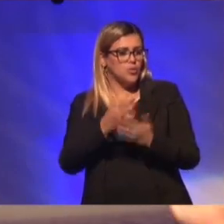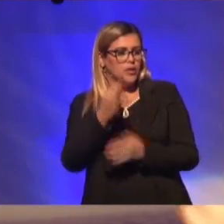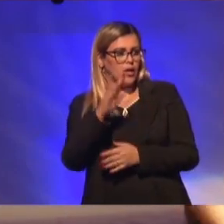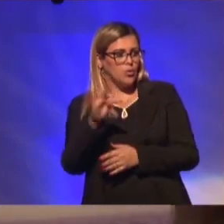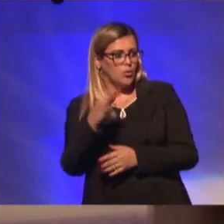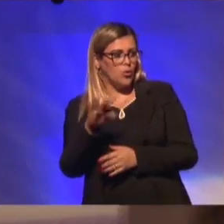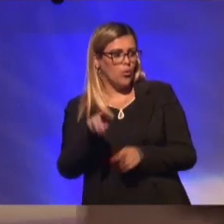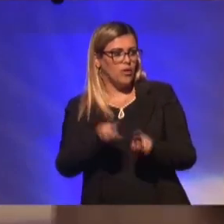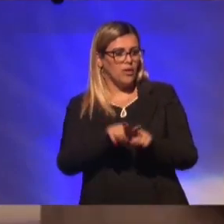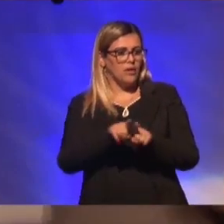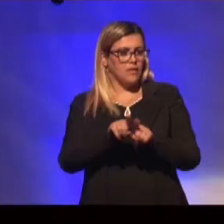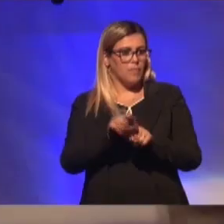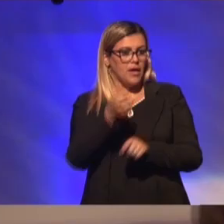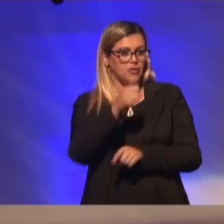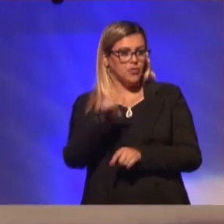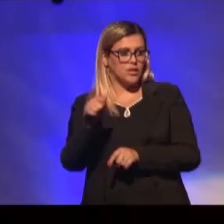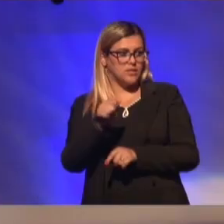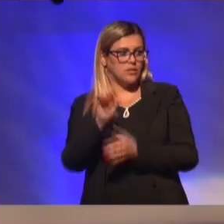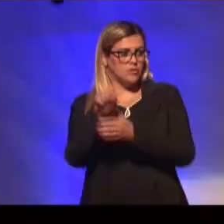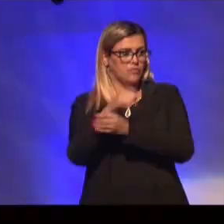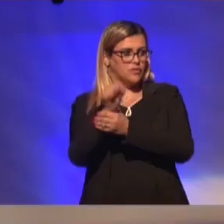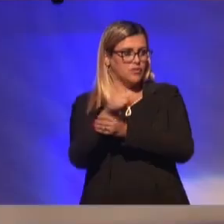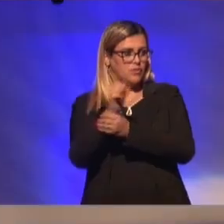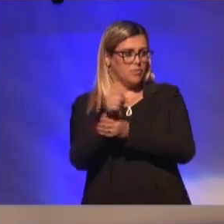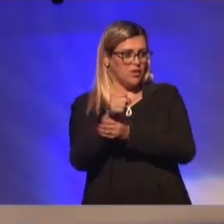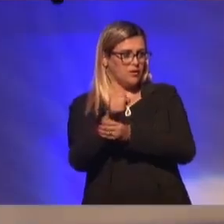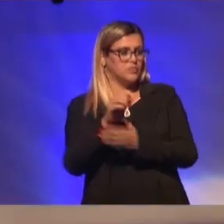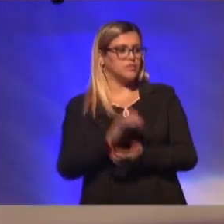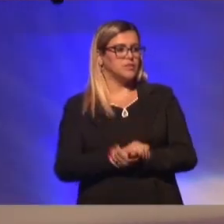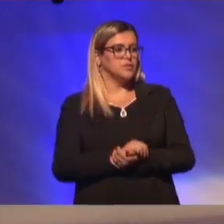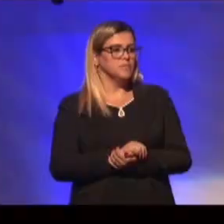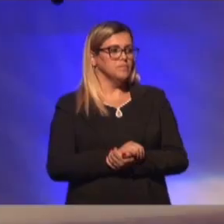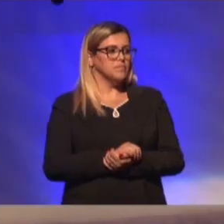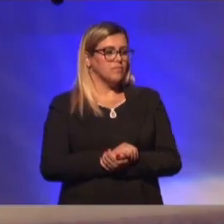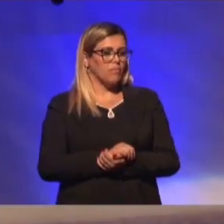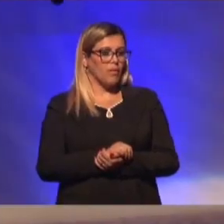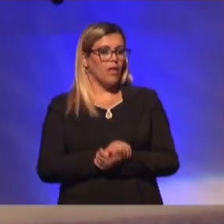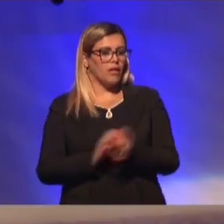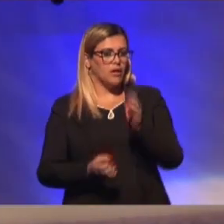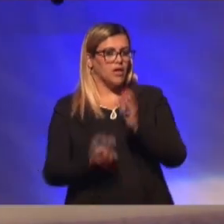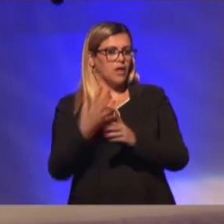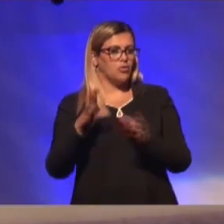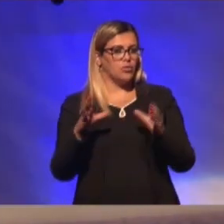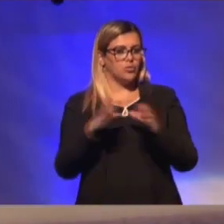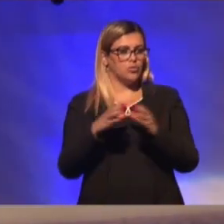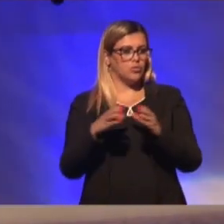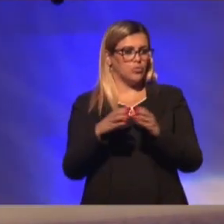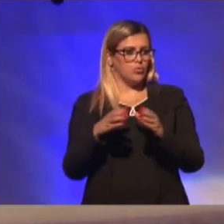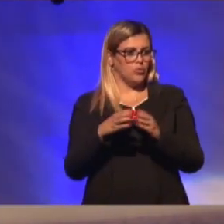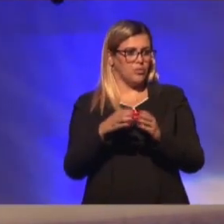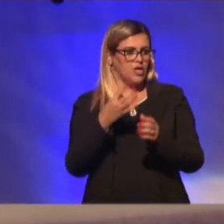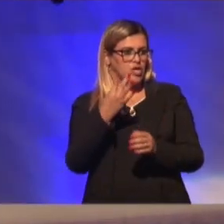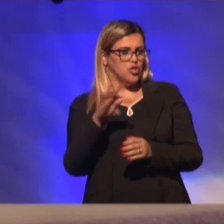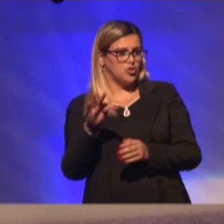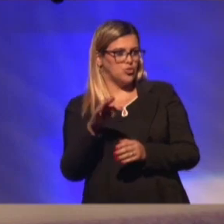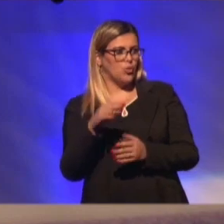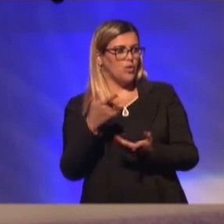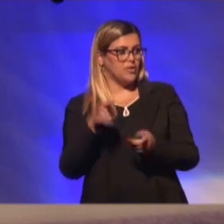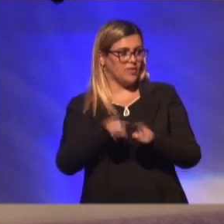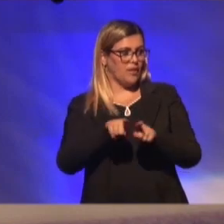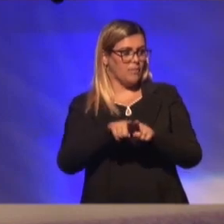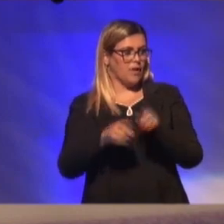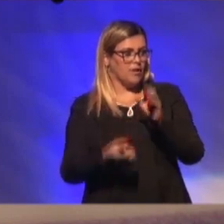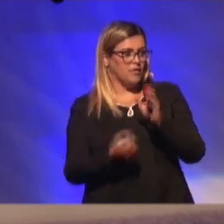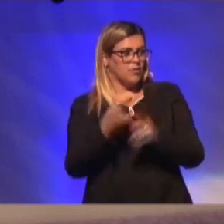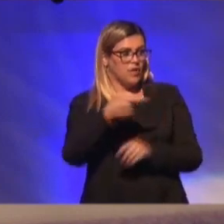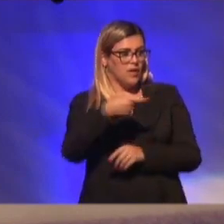Associação Brasileira de Fisioterapia Traumato-Ortopédica, que é a Abrafito, fundador do Grupo de Dor e de Pilates da Abrafito, fundador